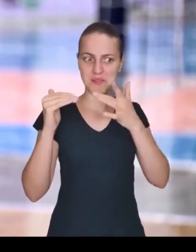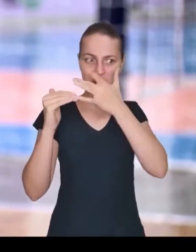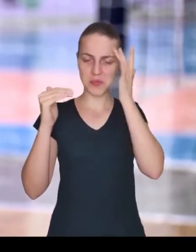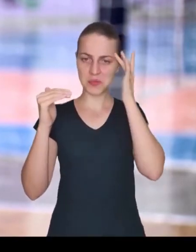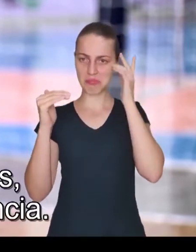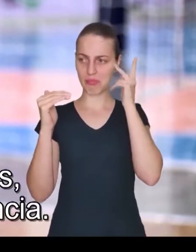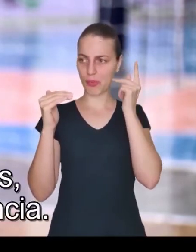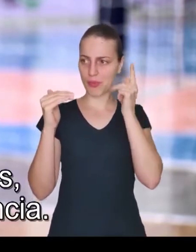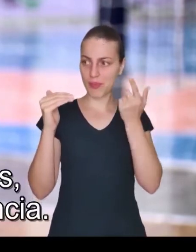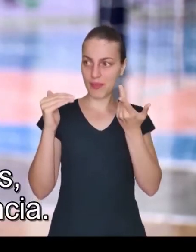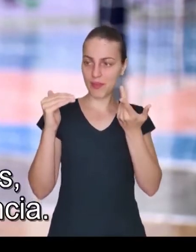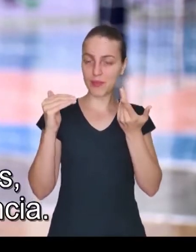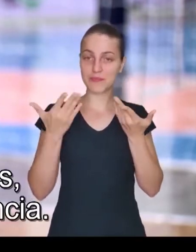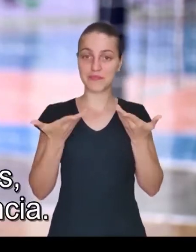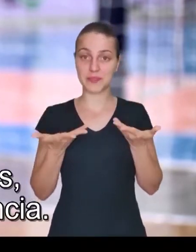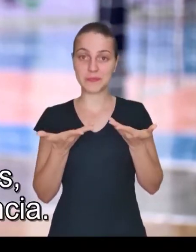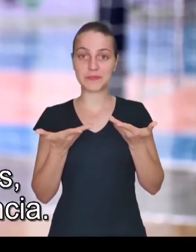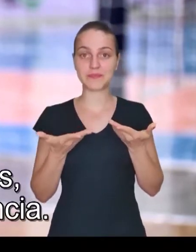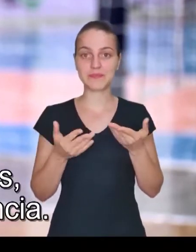visto mais como um